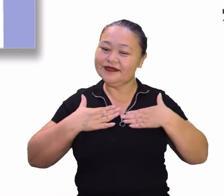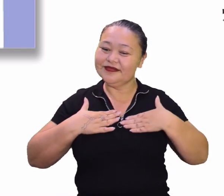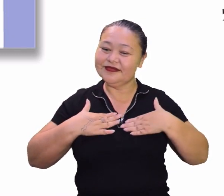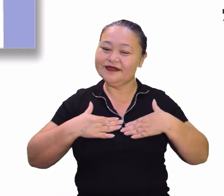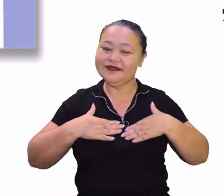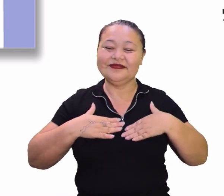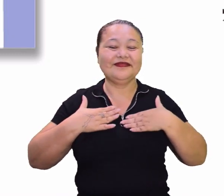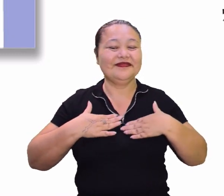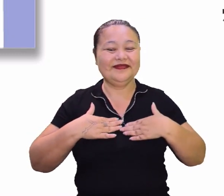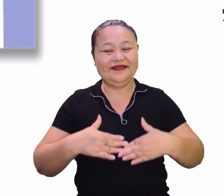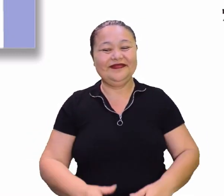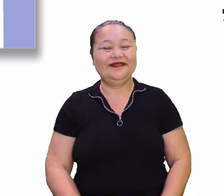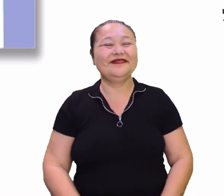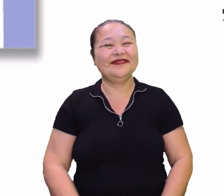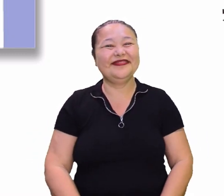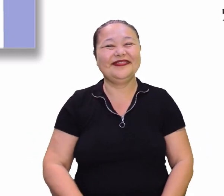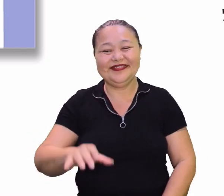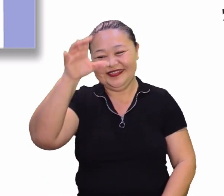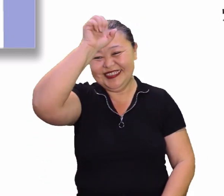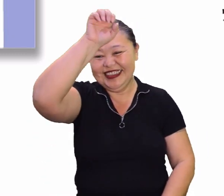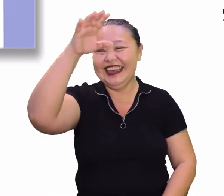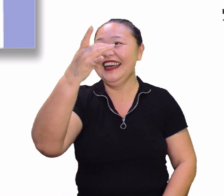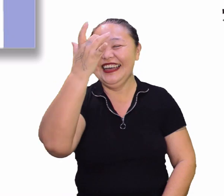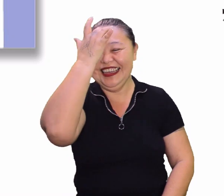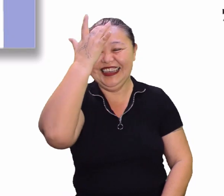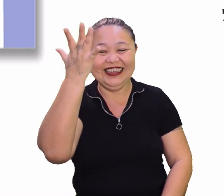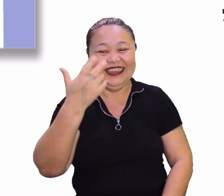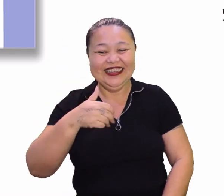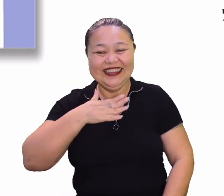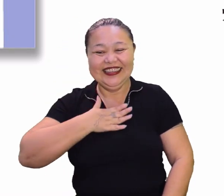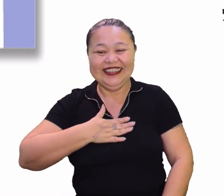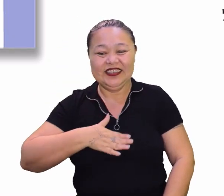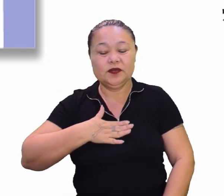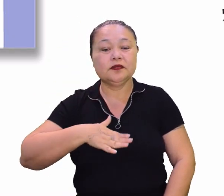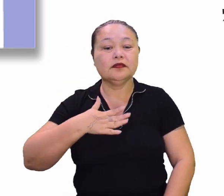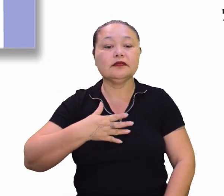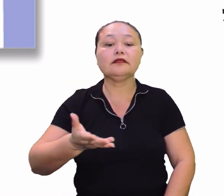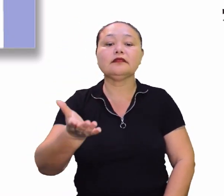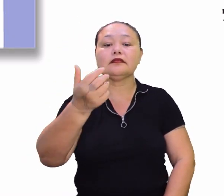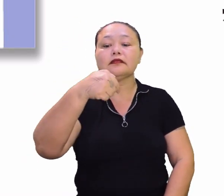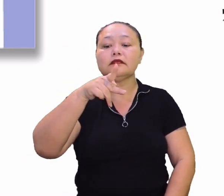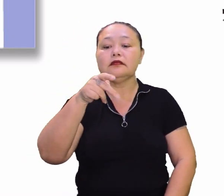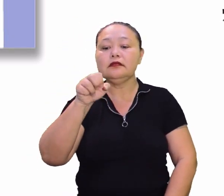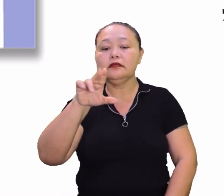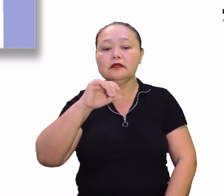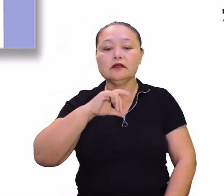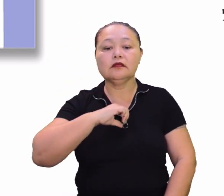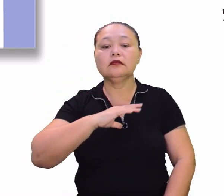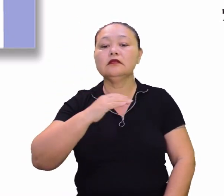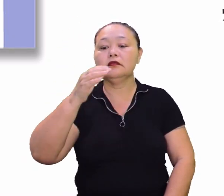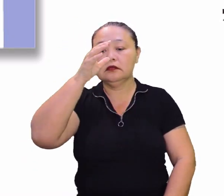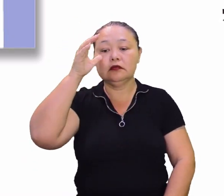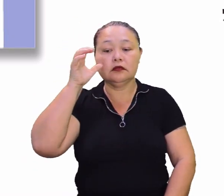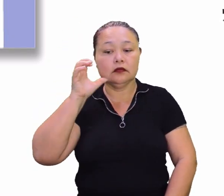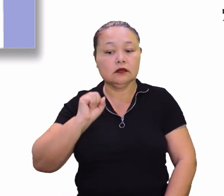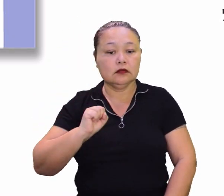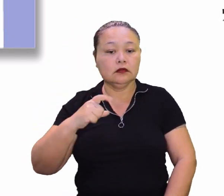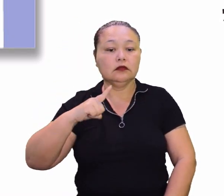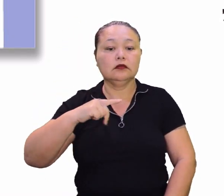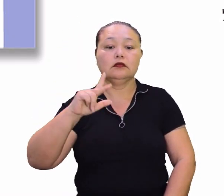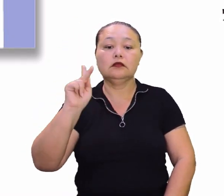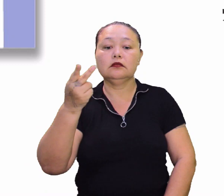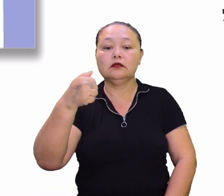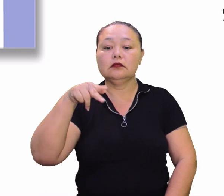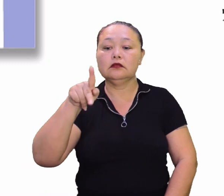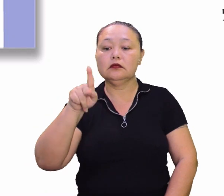Até eu aprendi agora. É o mais fácil aí. Isso, vamos ver Singapura, Coreia do Sul, Hong